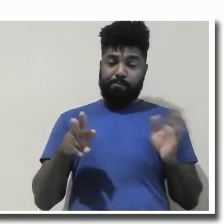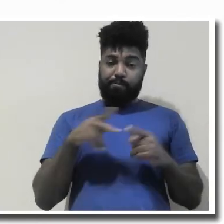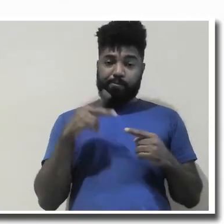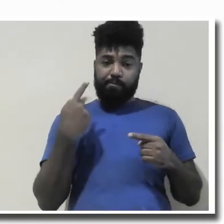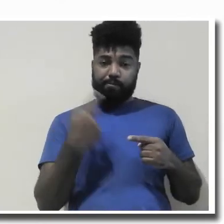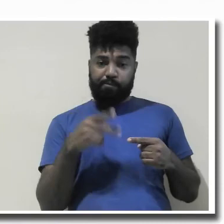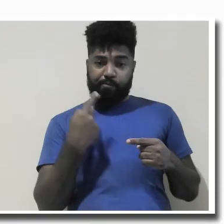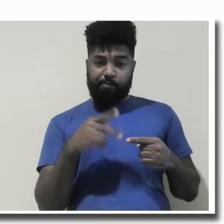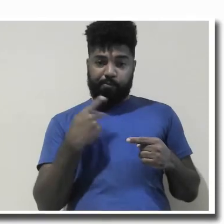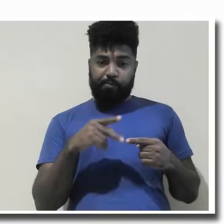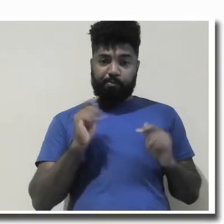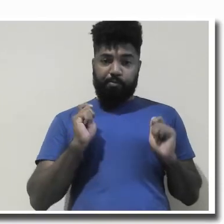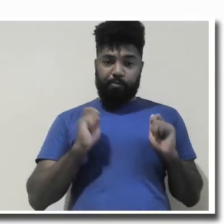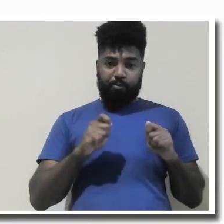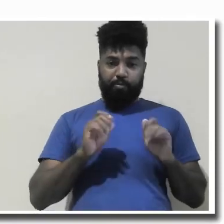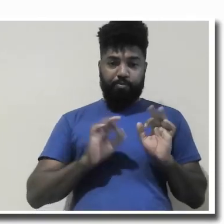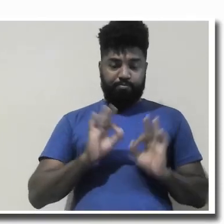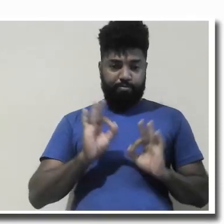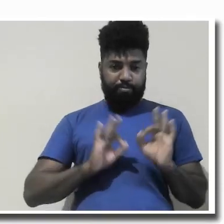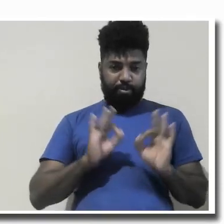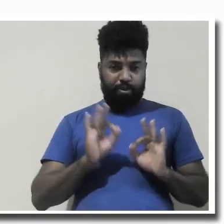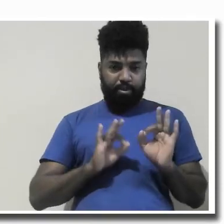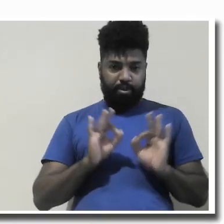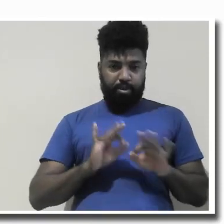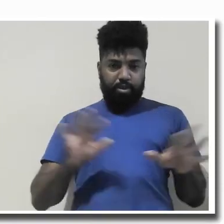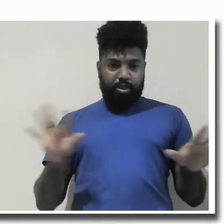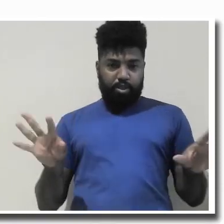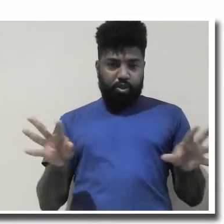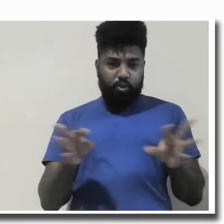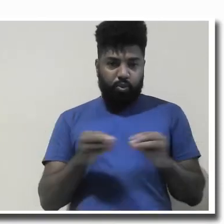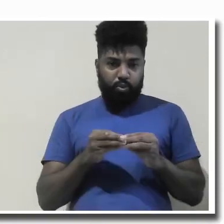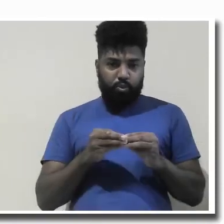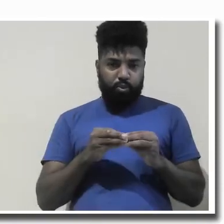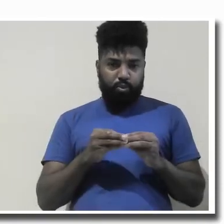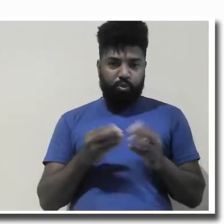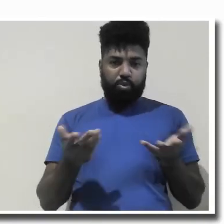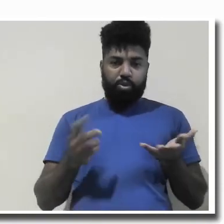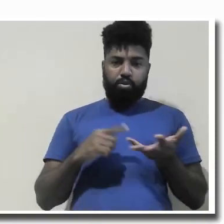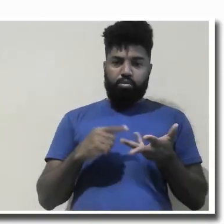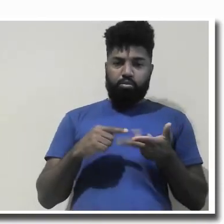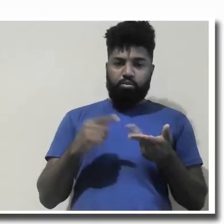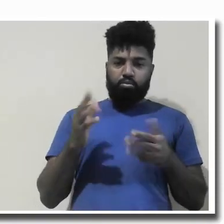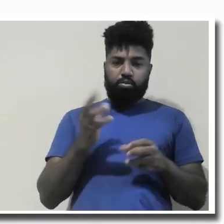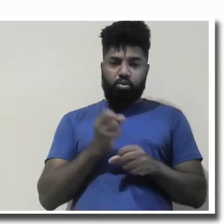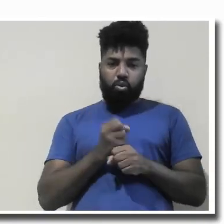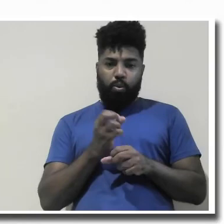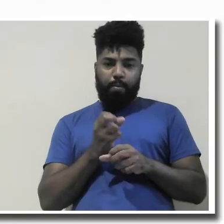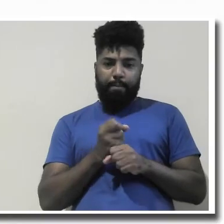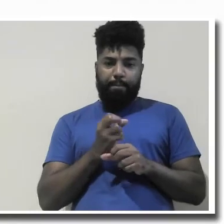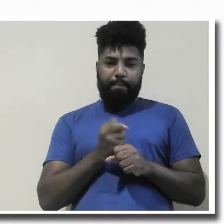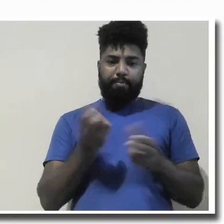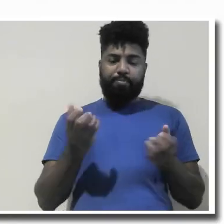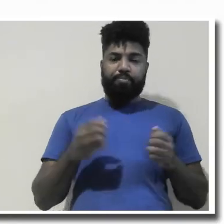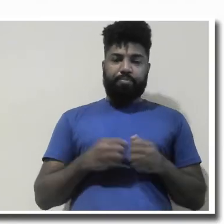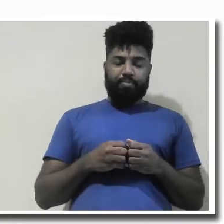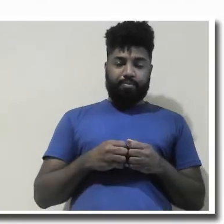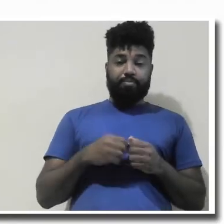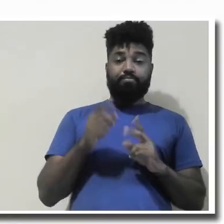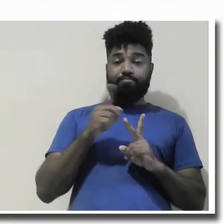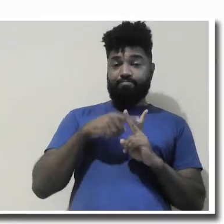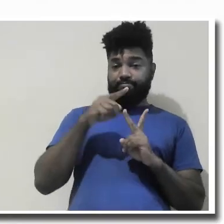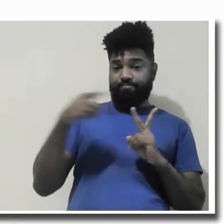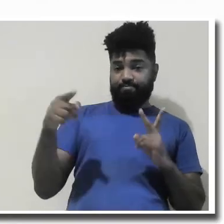ser utilizada para simplificar alguns cálculos de